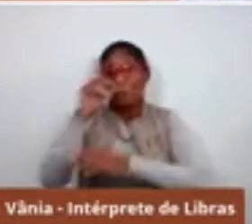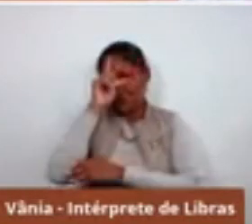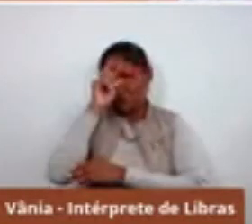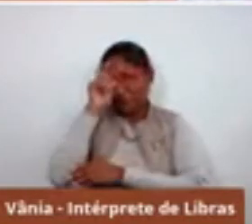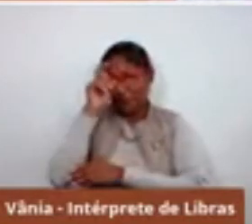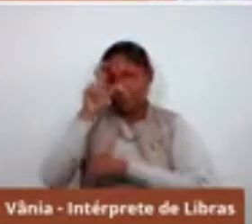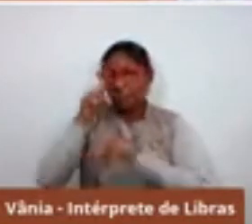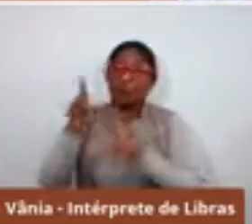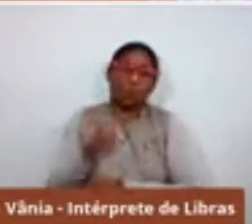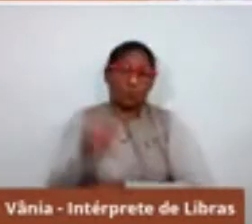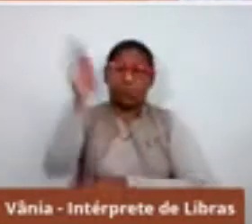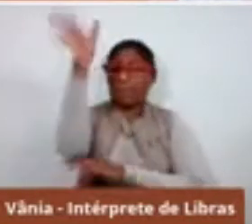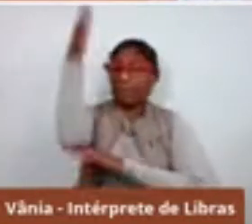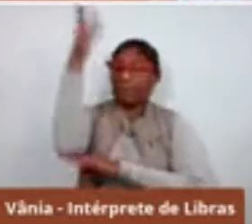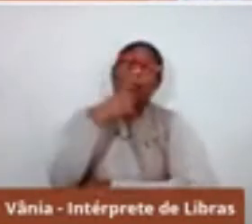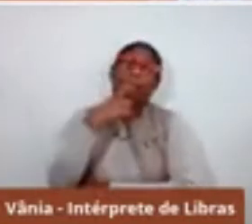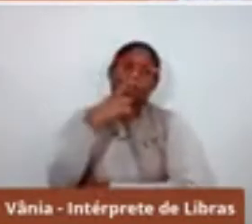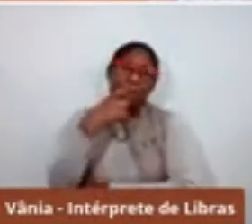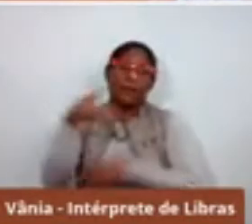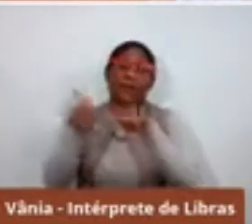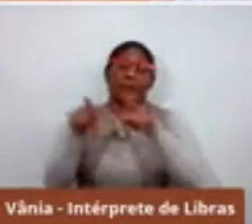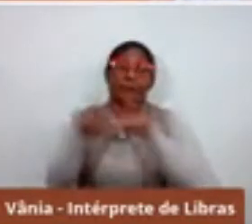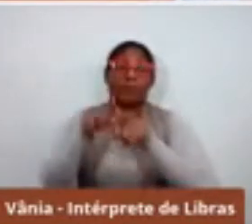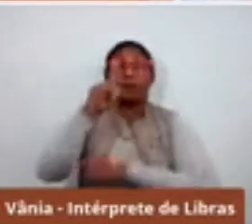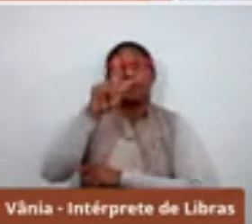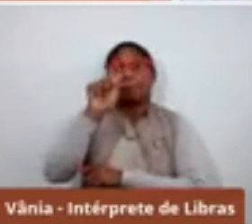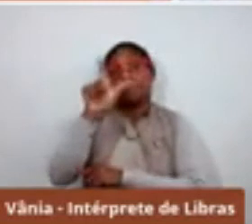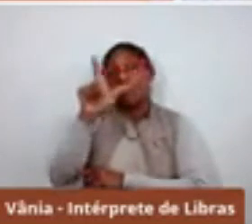bandeira vermelha, Palmeira das Missões, pelo menos por esta